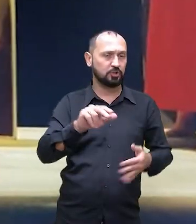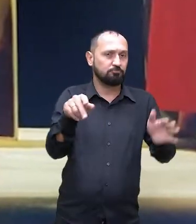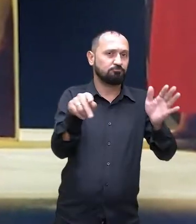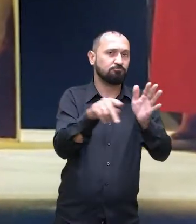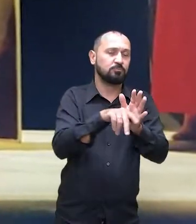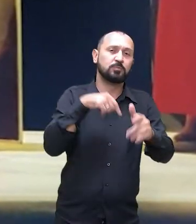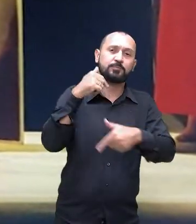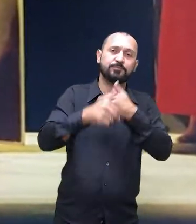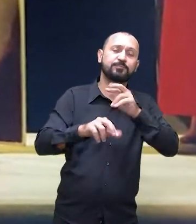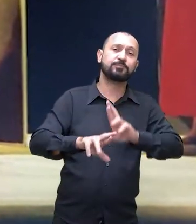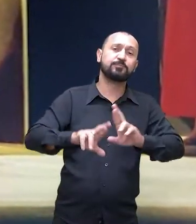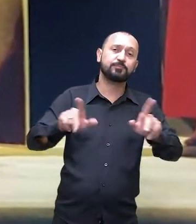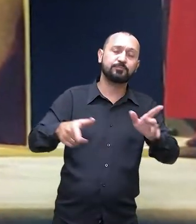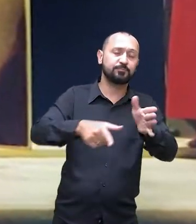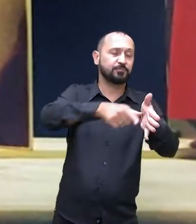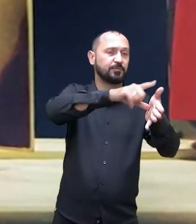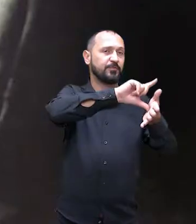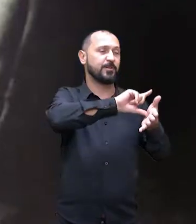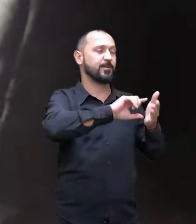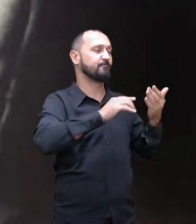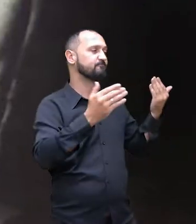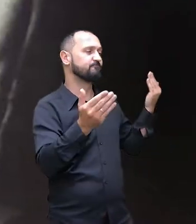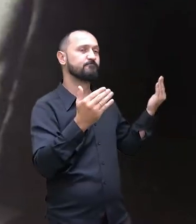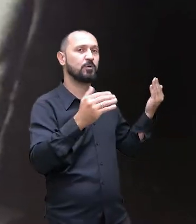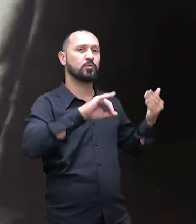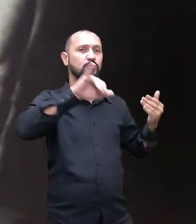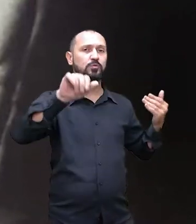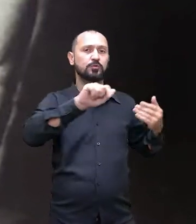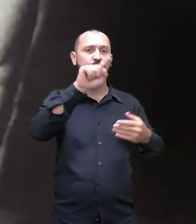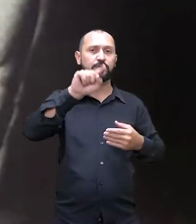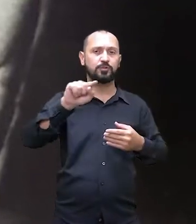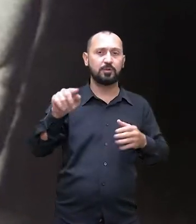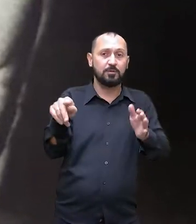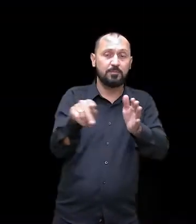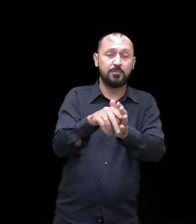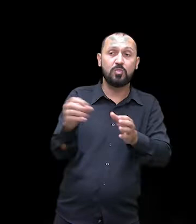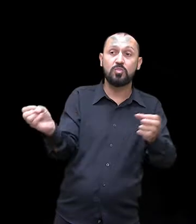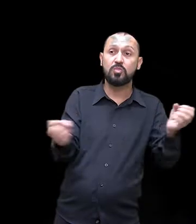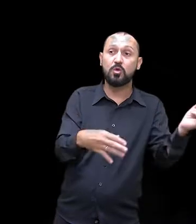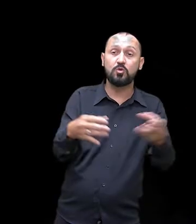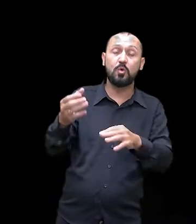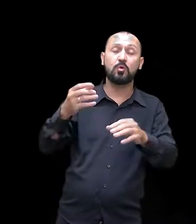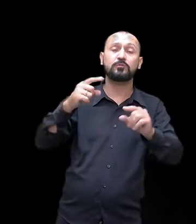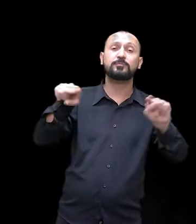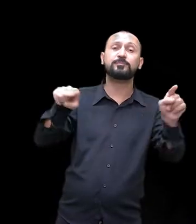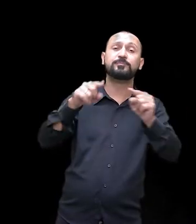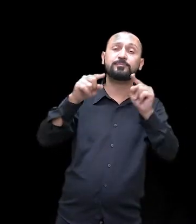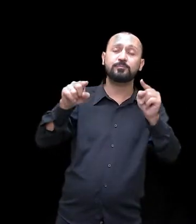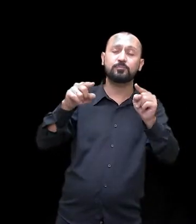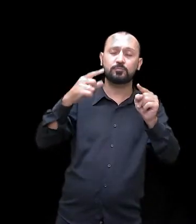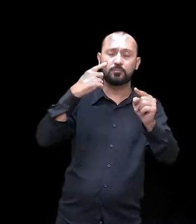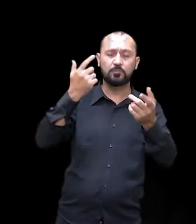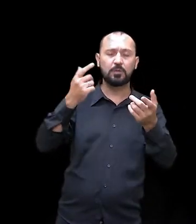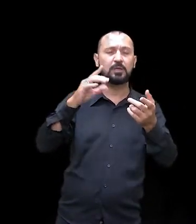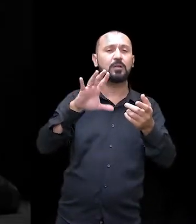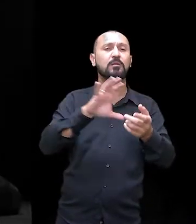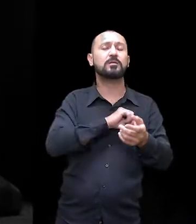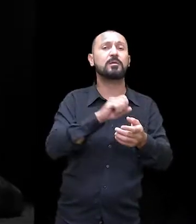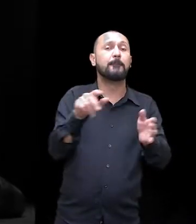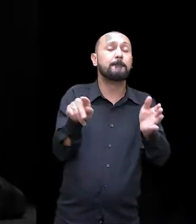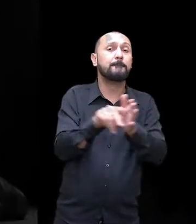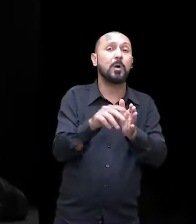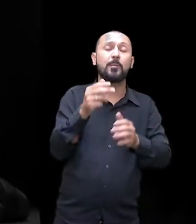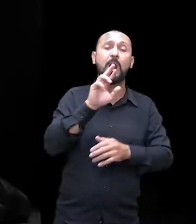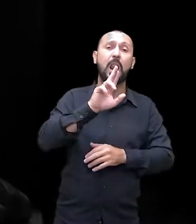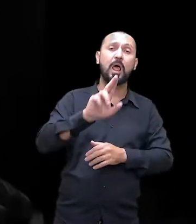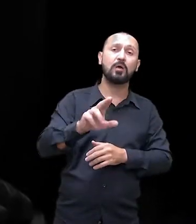trabalho diferenciado dos anteriores, voltados ao jazz e ritmos contemporâneos, dessa vez o grupo mergulhou nos ritmos